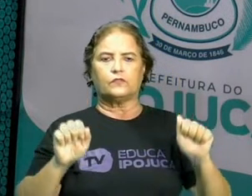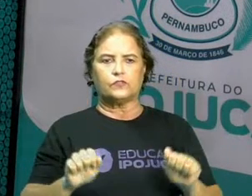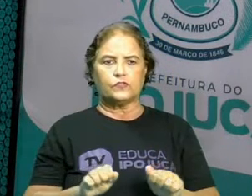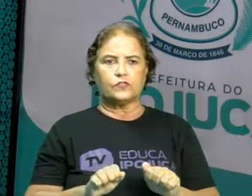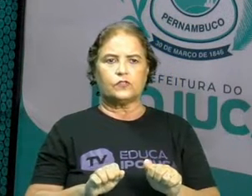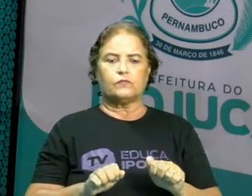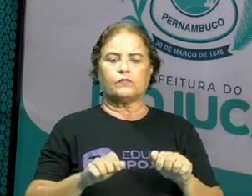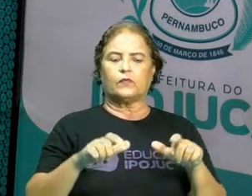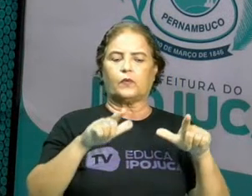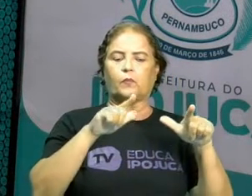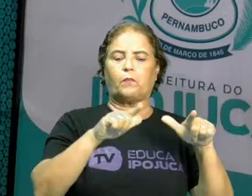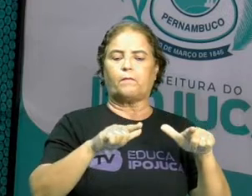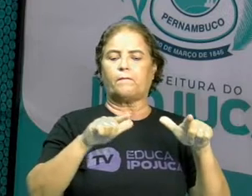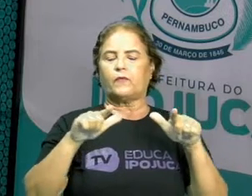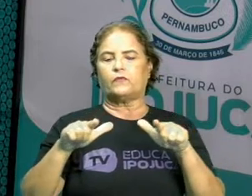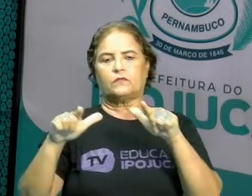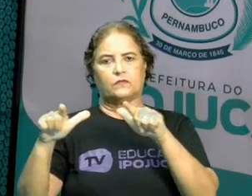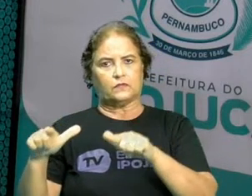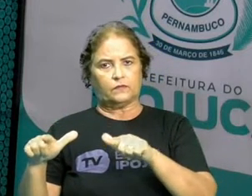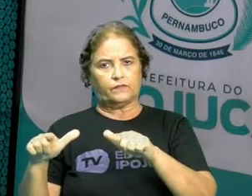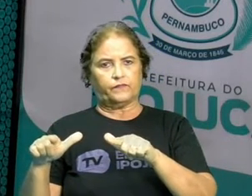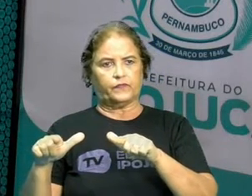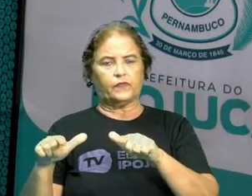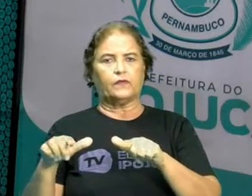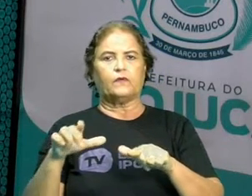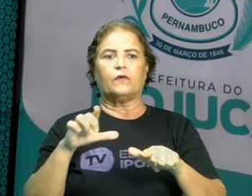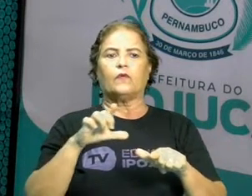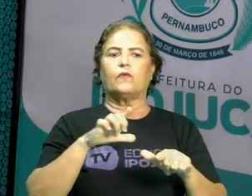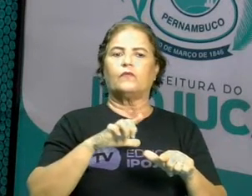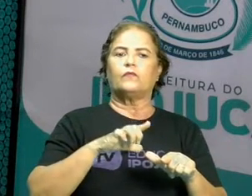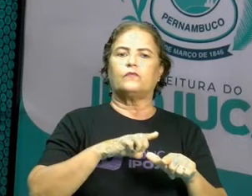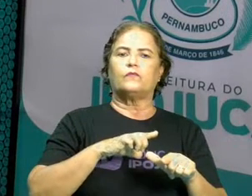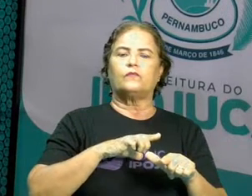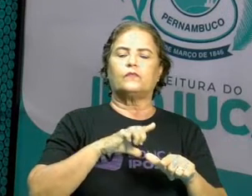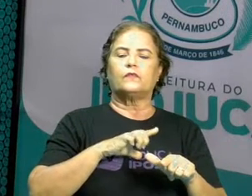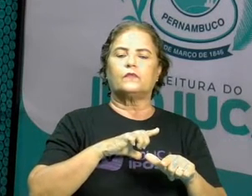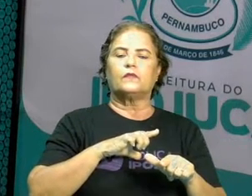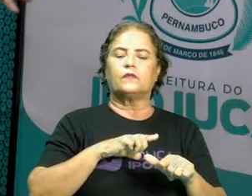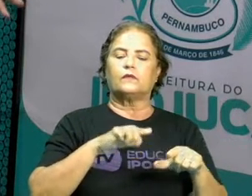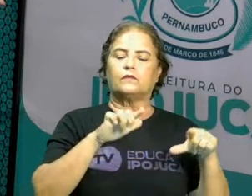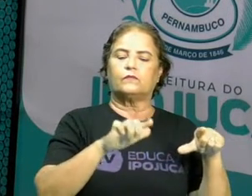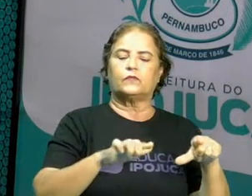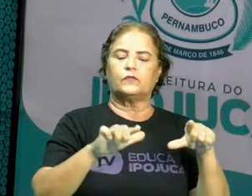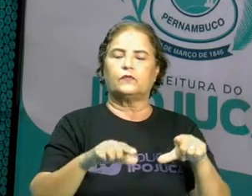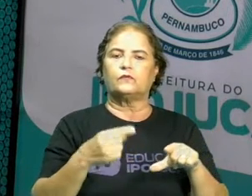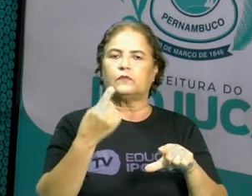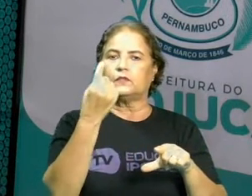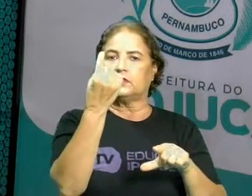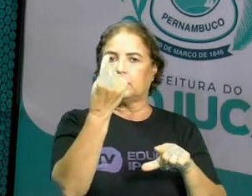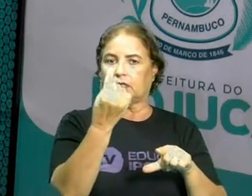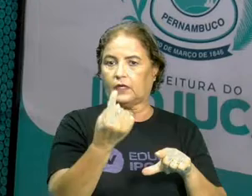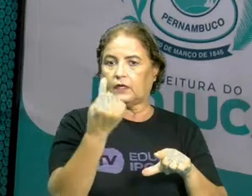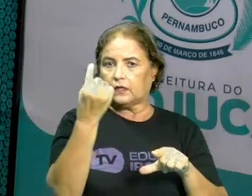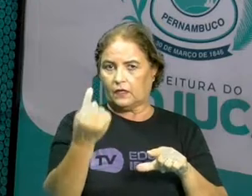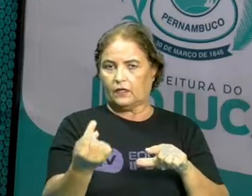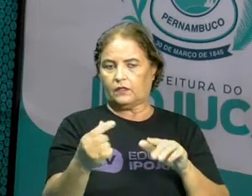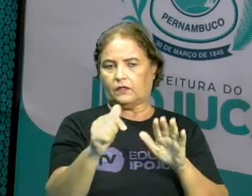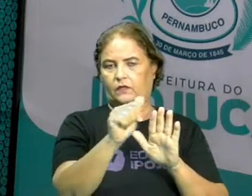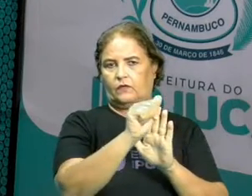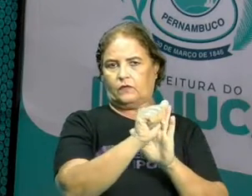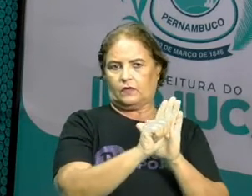posicional, ou seja, ele leva em consideração a posição que cada número ou que cada